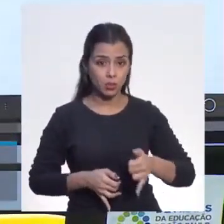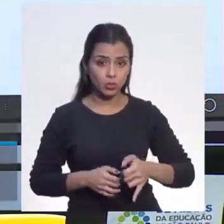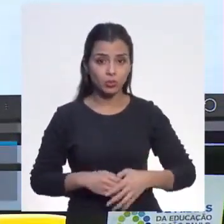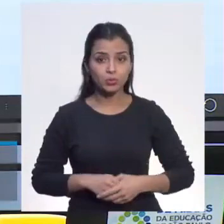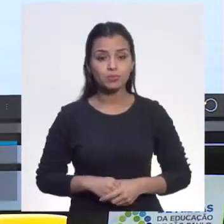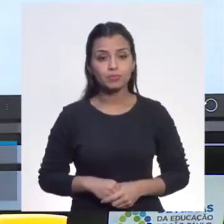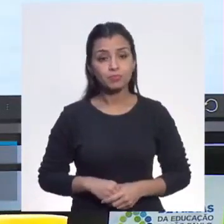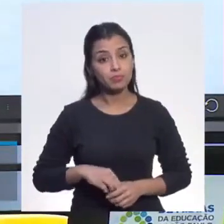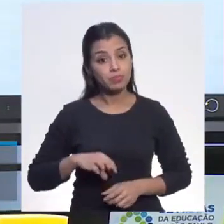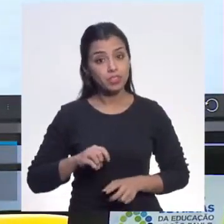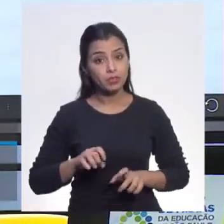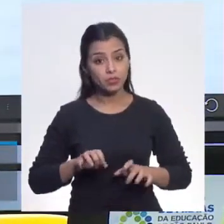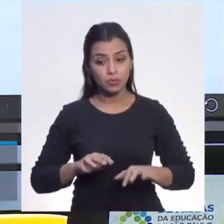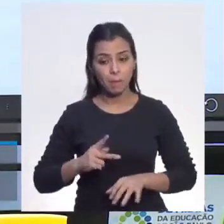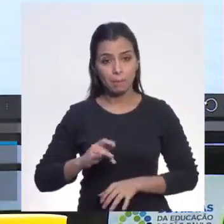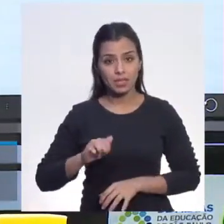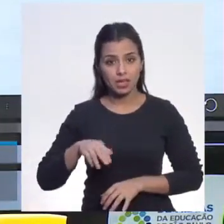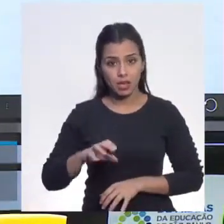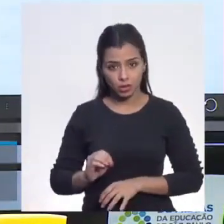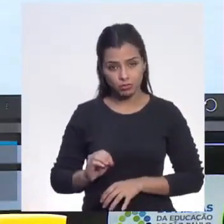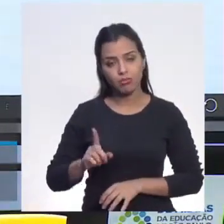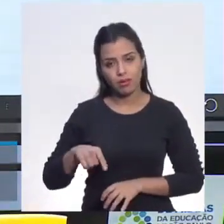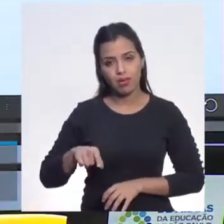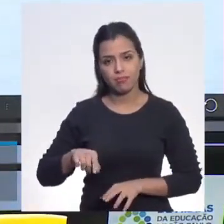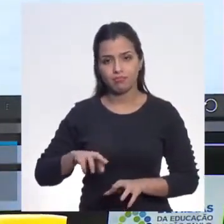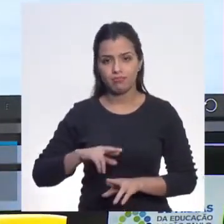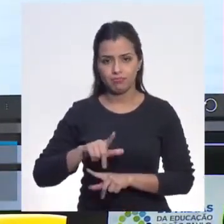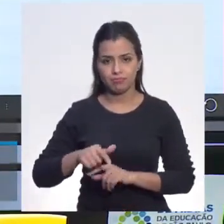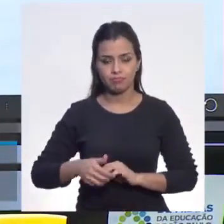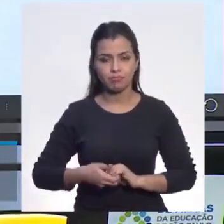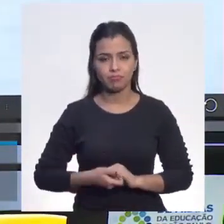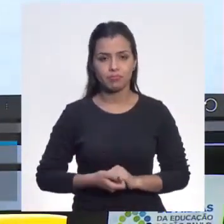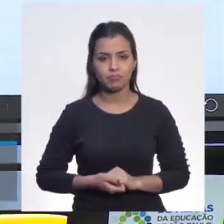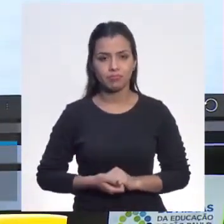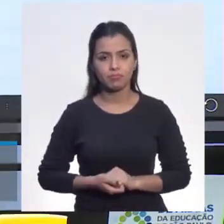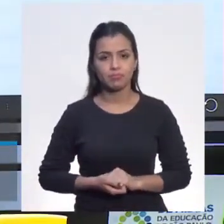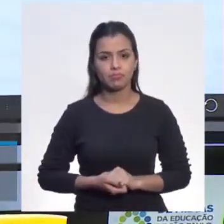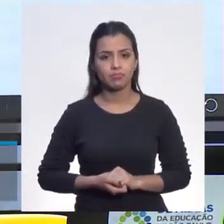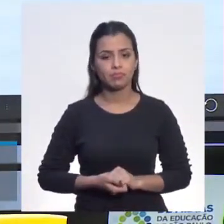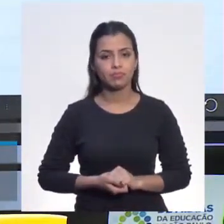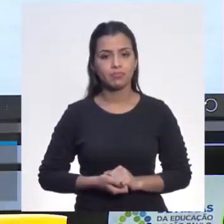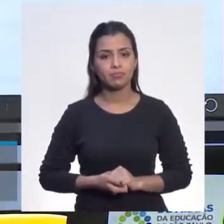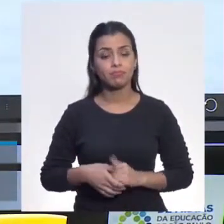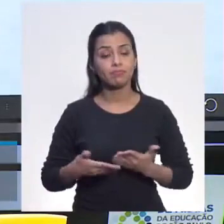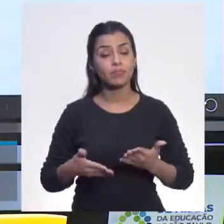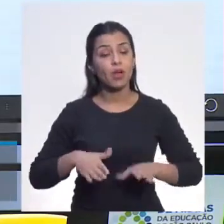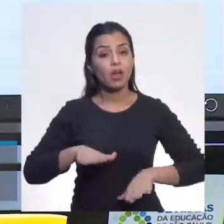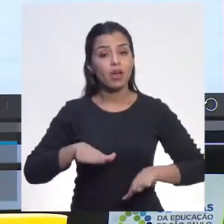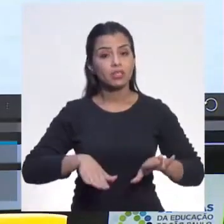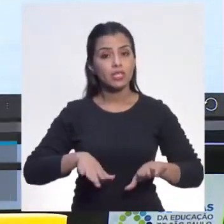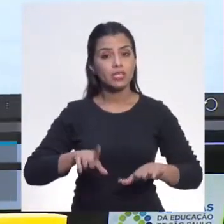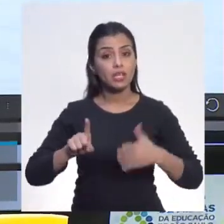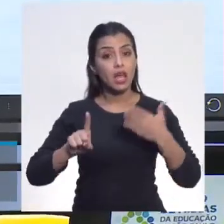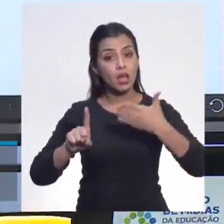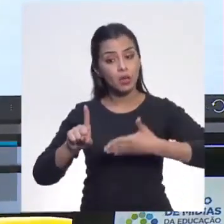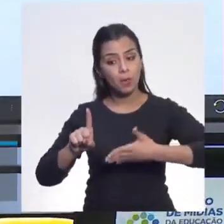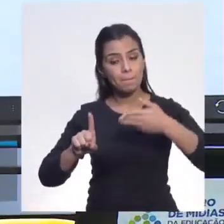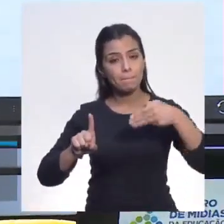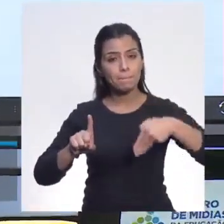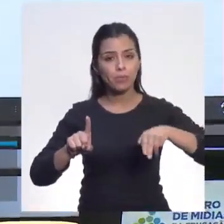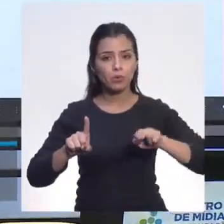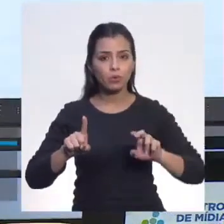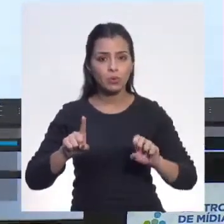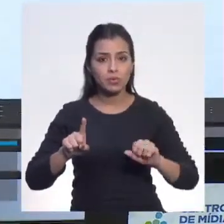Tá? Se fosse um piano, seria uma corda percutida. Certo? Então, olha só. Então, às vezes, esses músicos, eles podem,